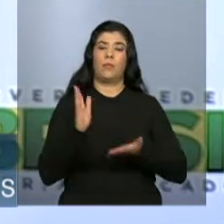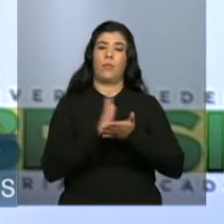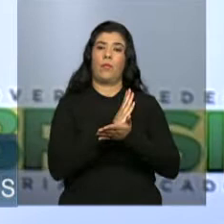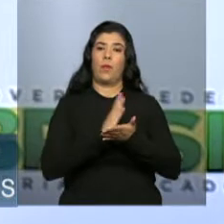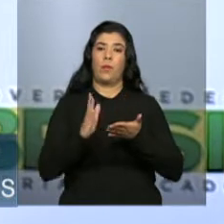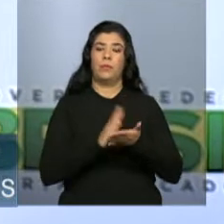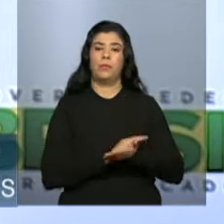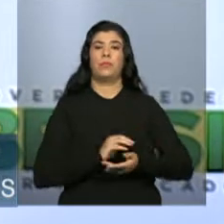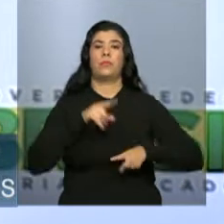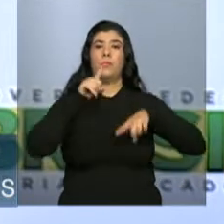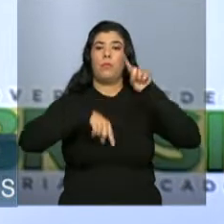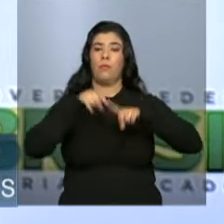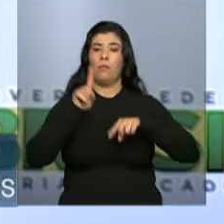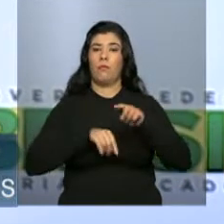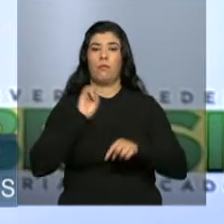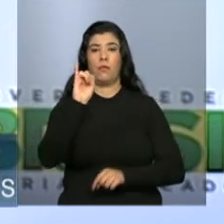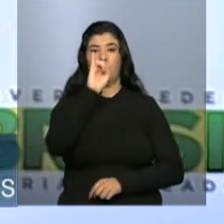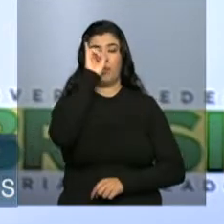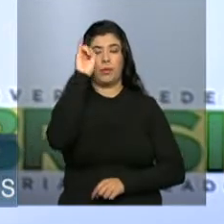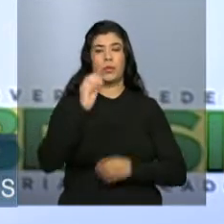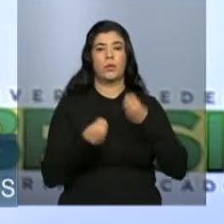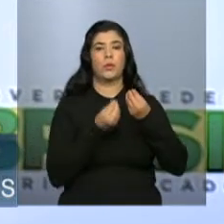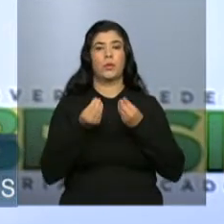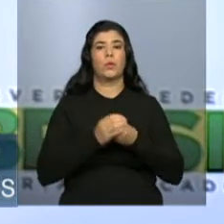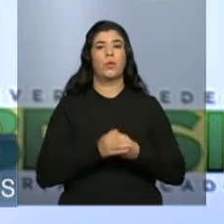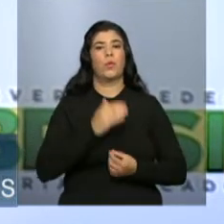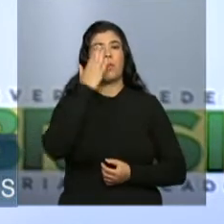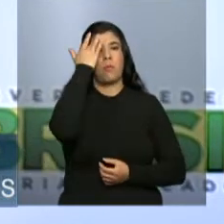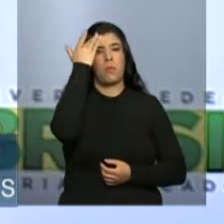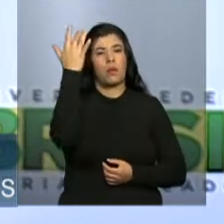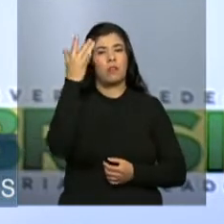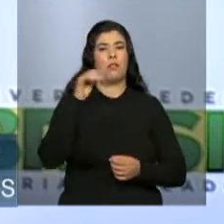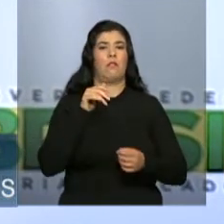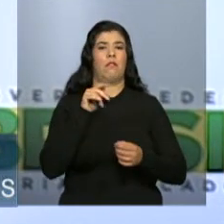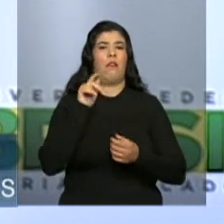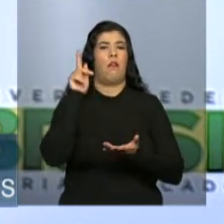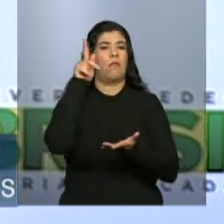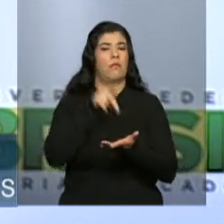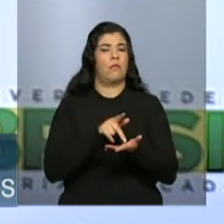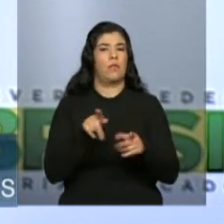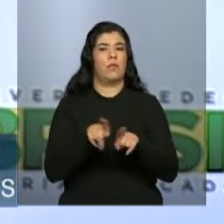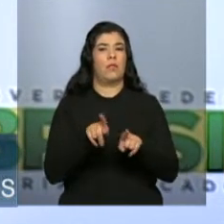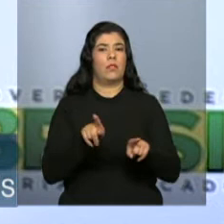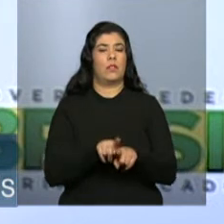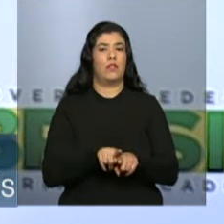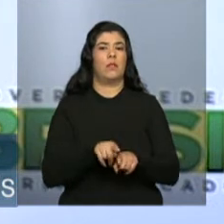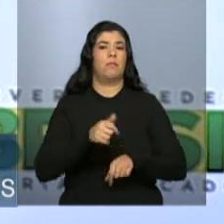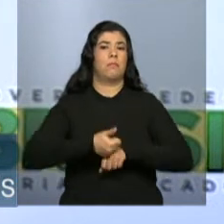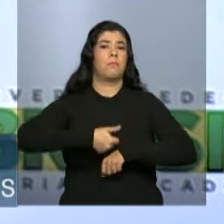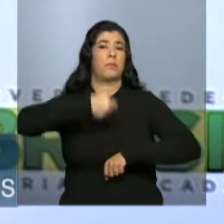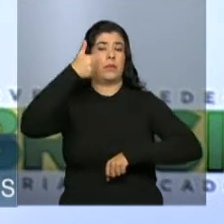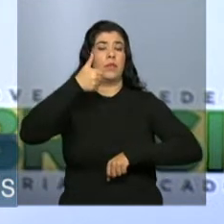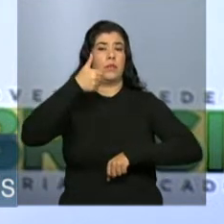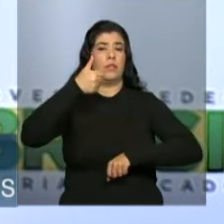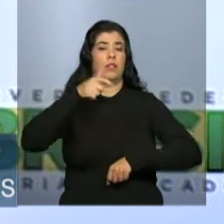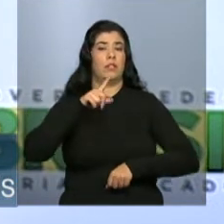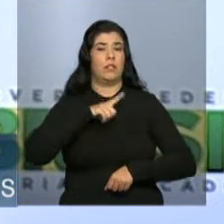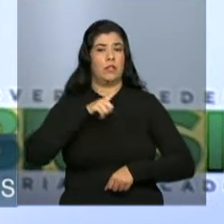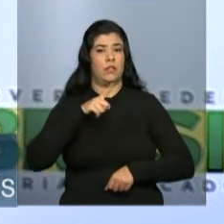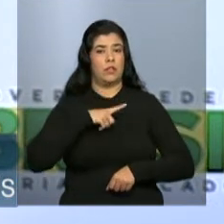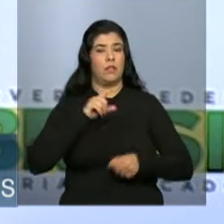de algumas medidas importantes de modernização de atualização de qualificação não só da